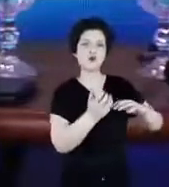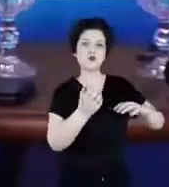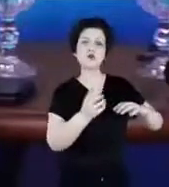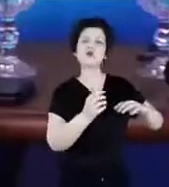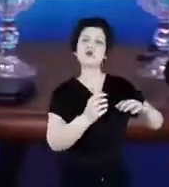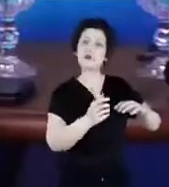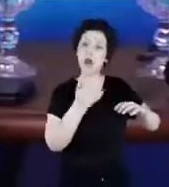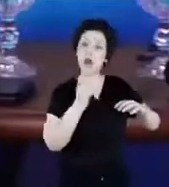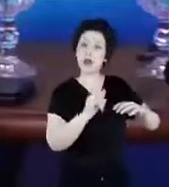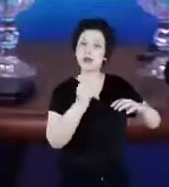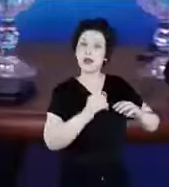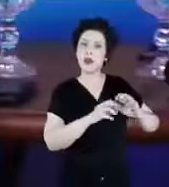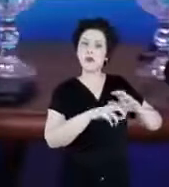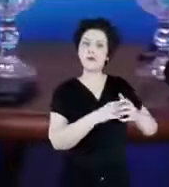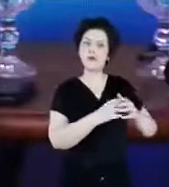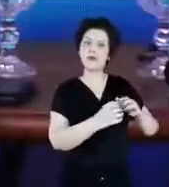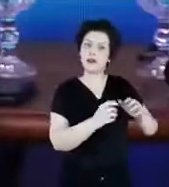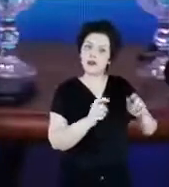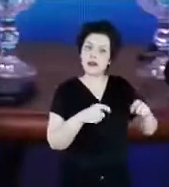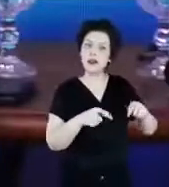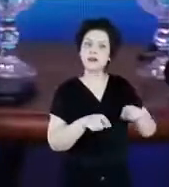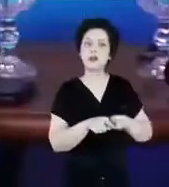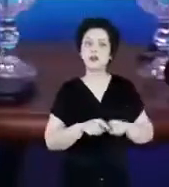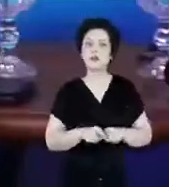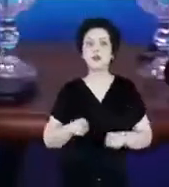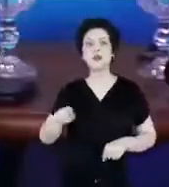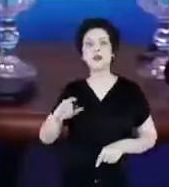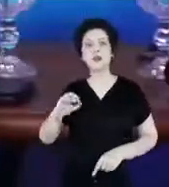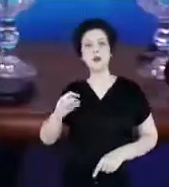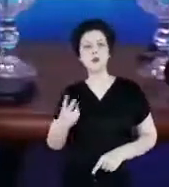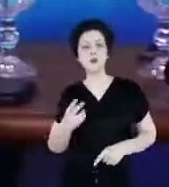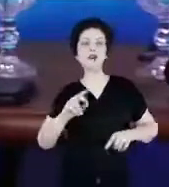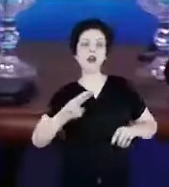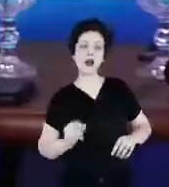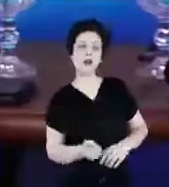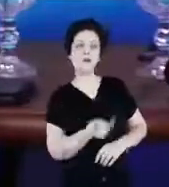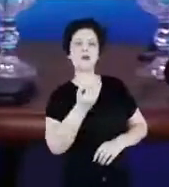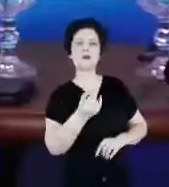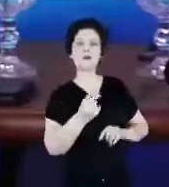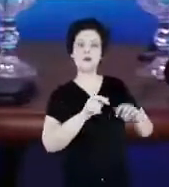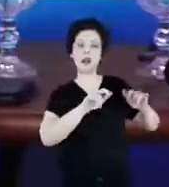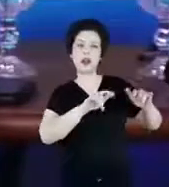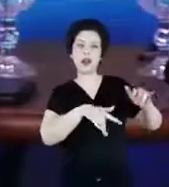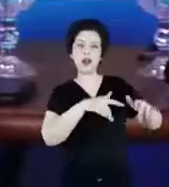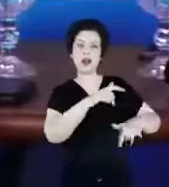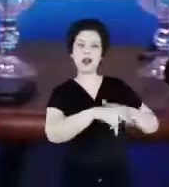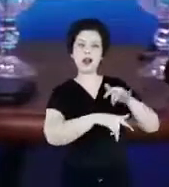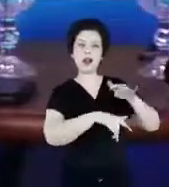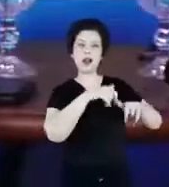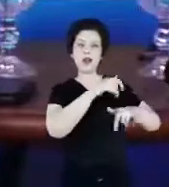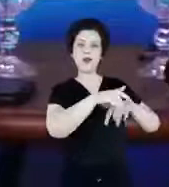da carbonização, como também no aproveitamento, né, dos resíduos, tanto da questão